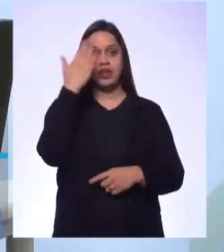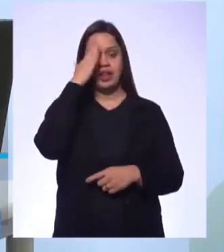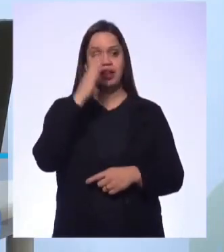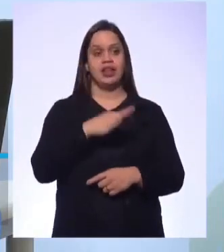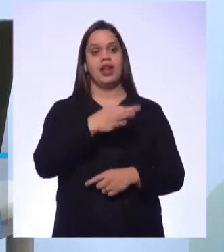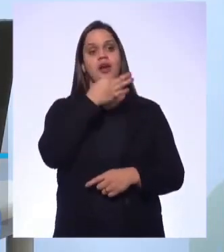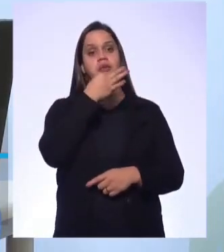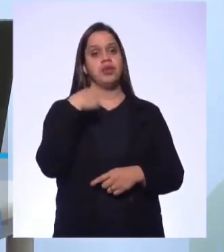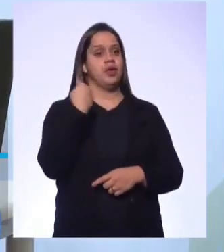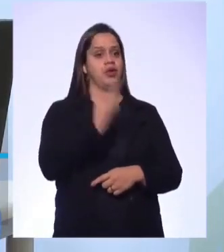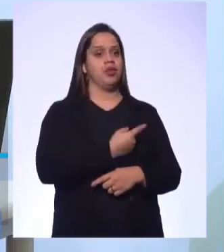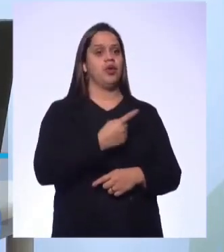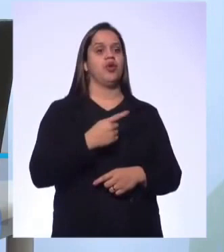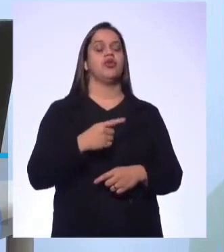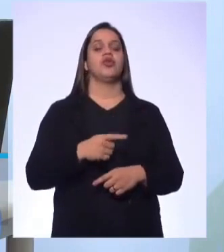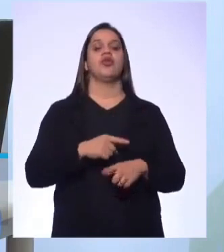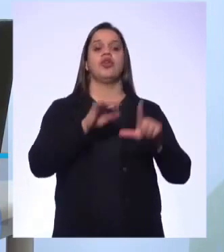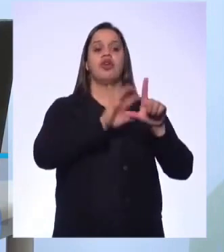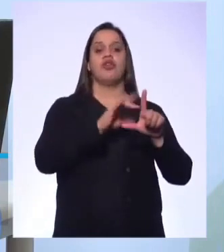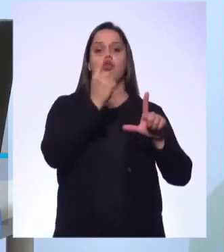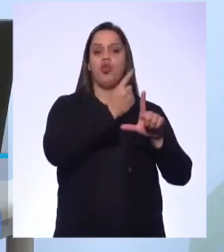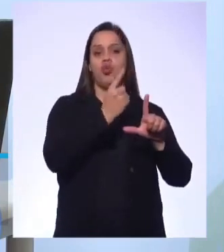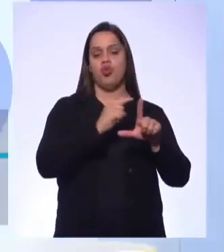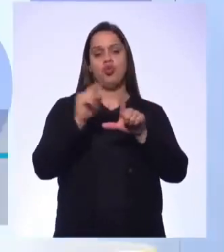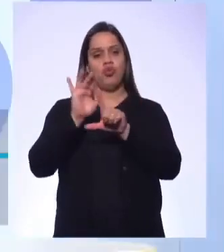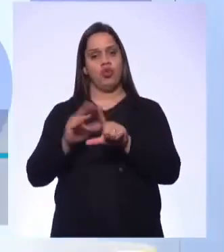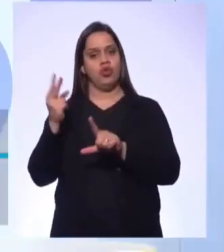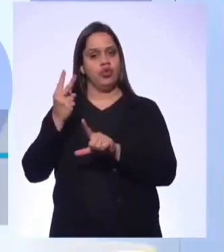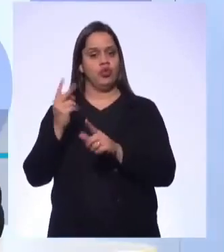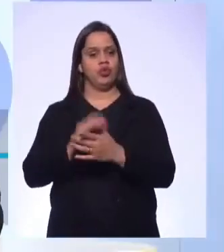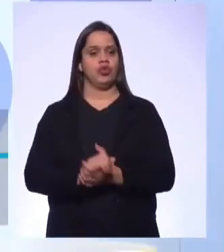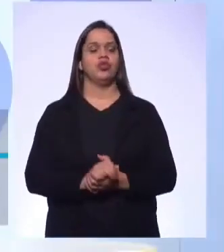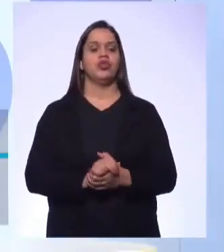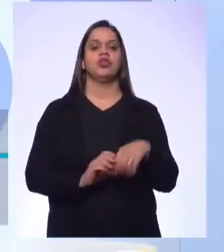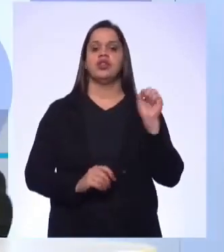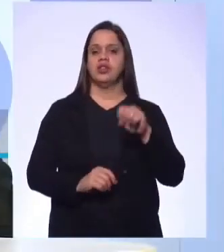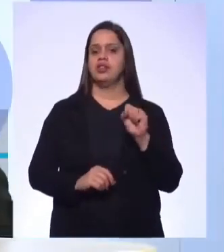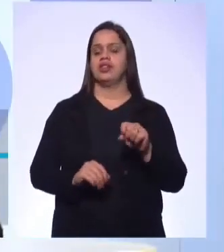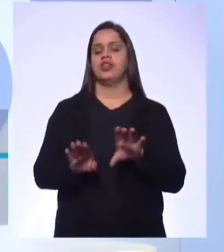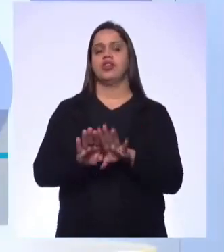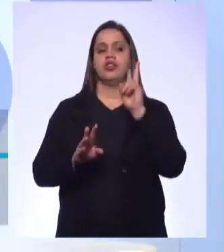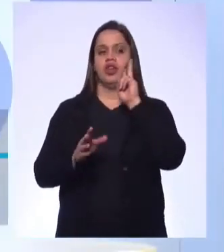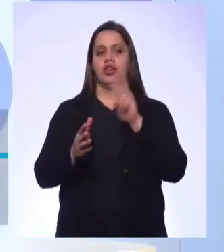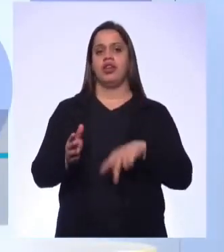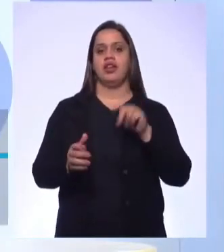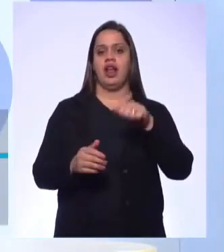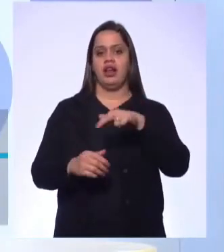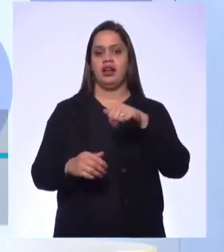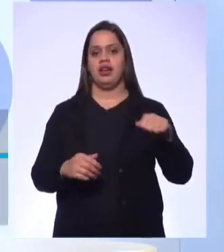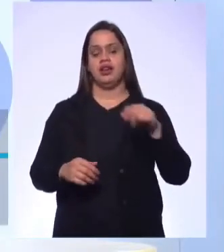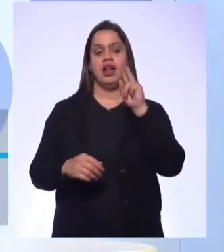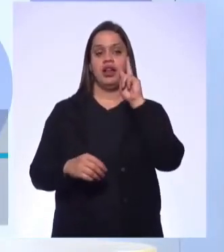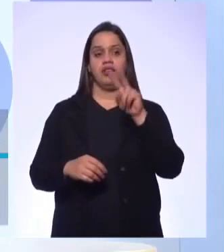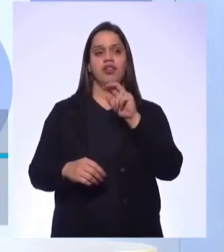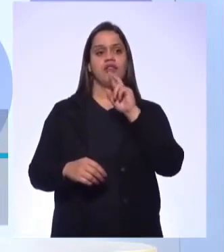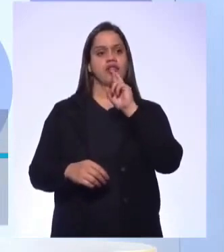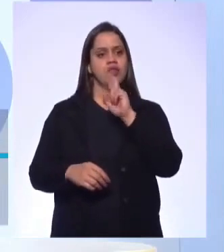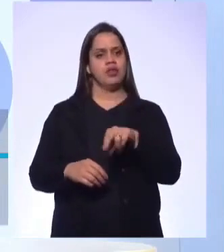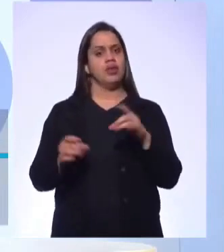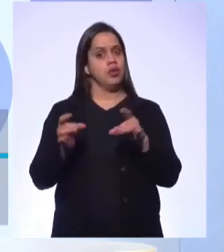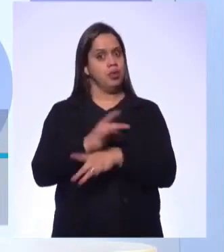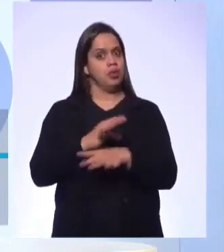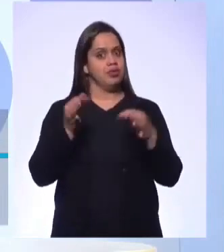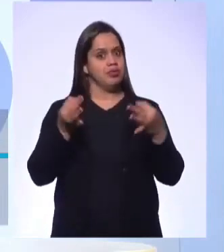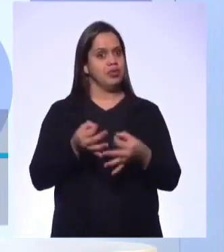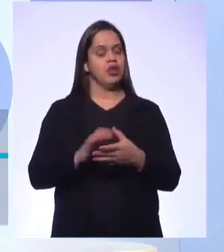de vista em relação à foto 1 e à foto 2. Tá, deixa eu só falar o da Ana Carolina, então. Que ela fez uma resposta bem completinha. Ela